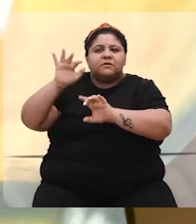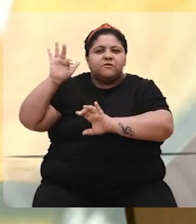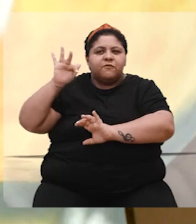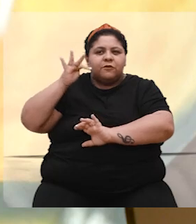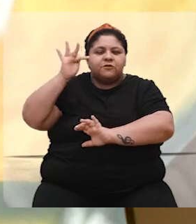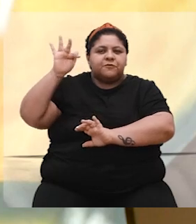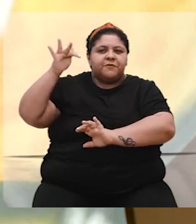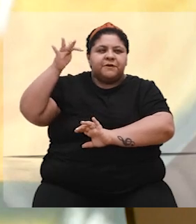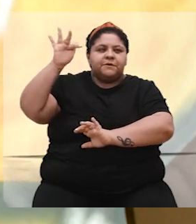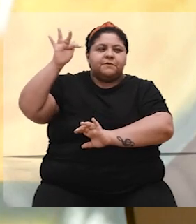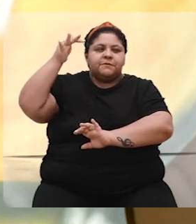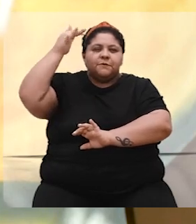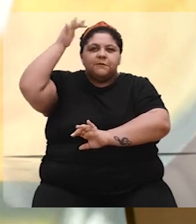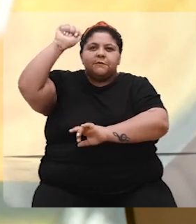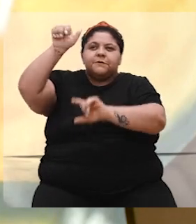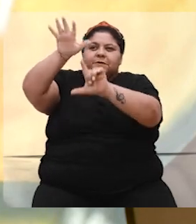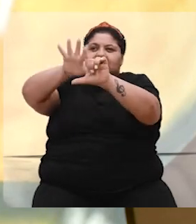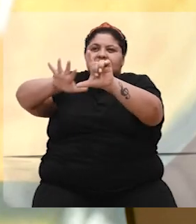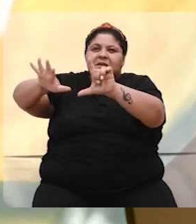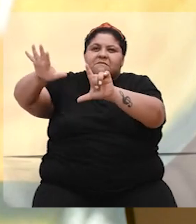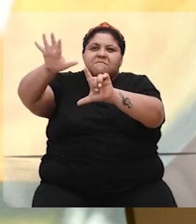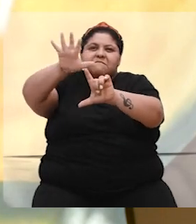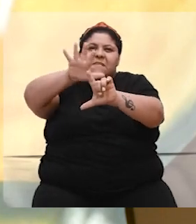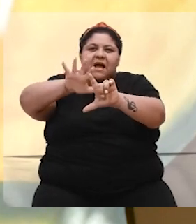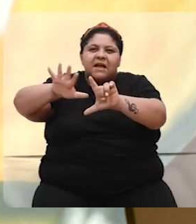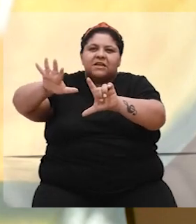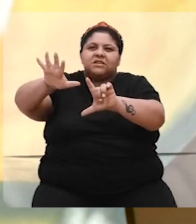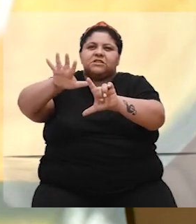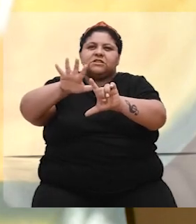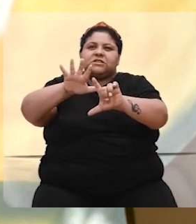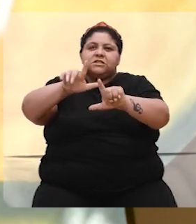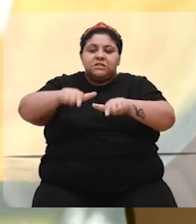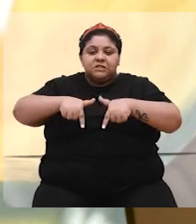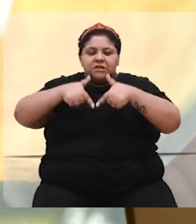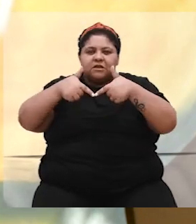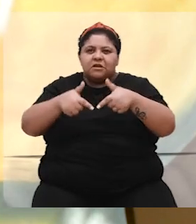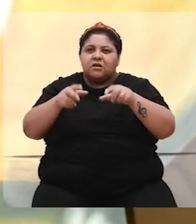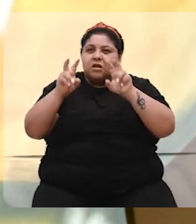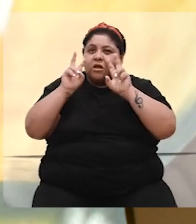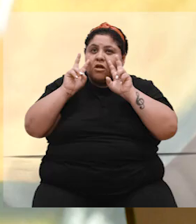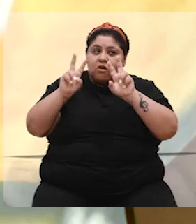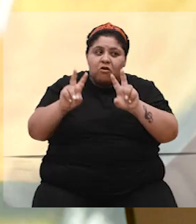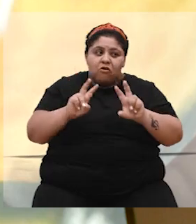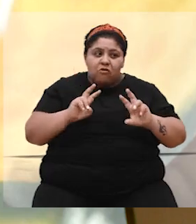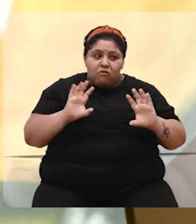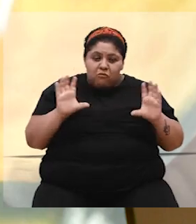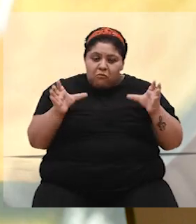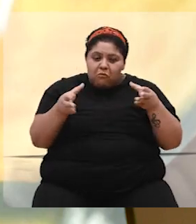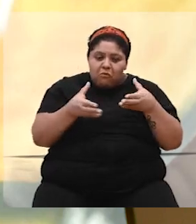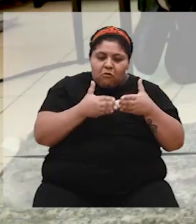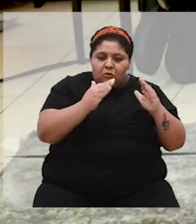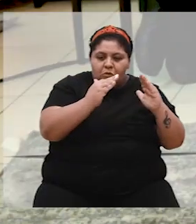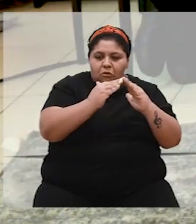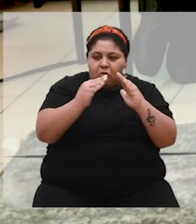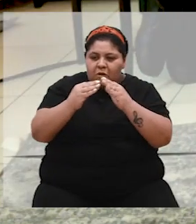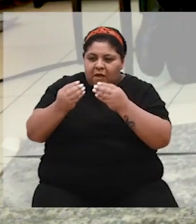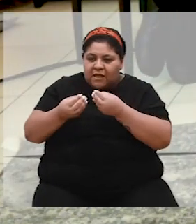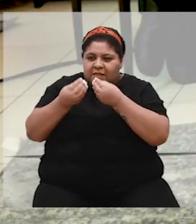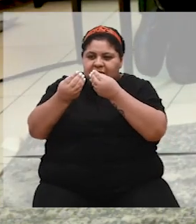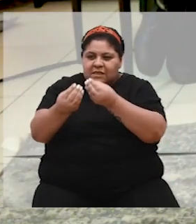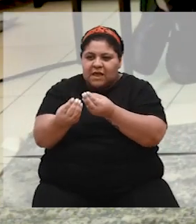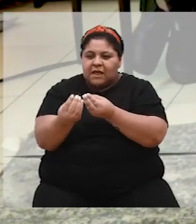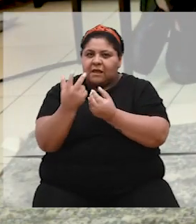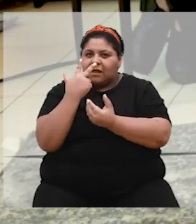da filosofia da imagem e do gesto. Eu acho que todo mundo, quando eu vejo um conjunto habitacional entregue